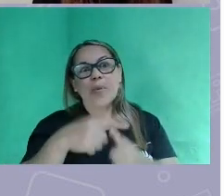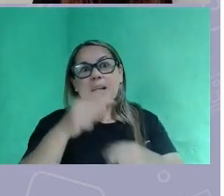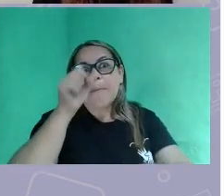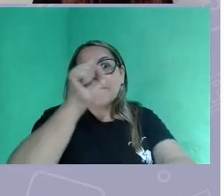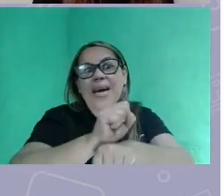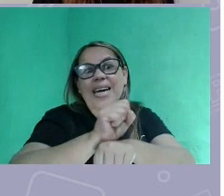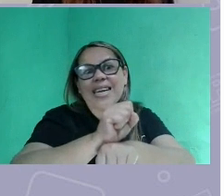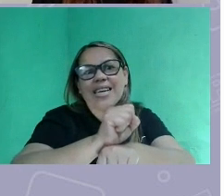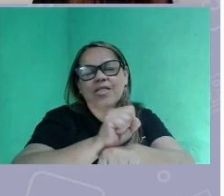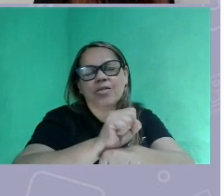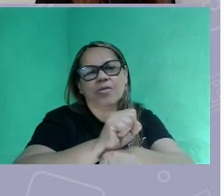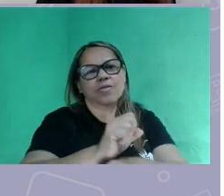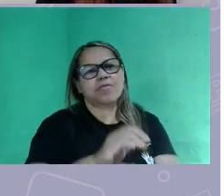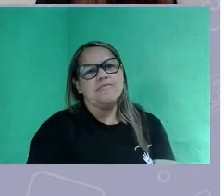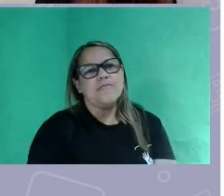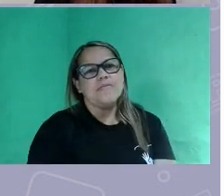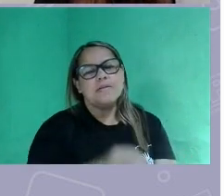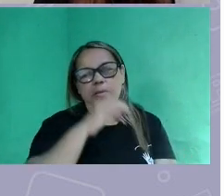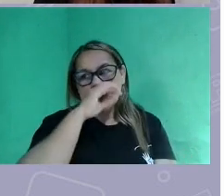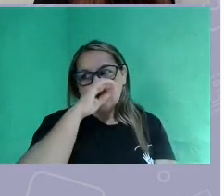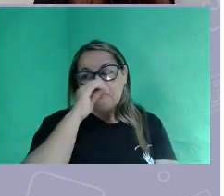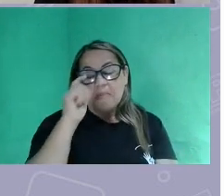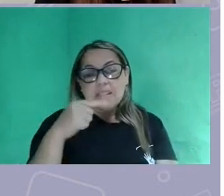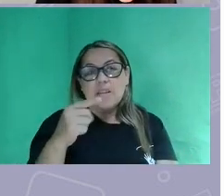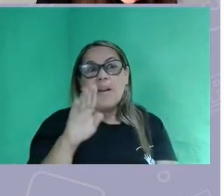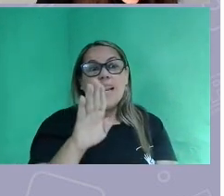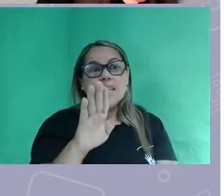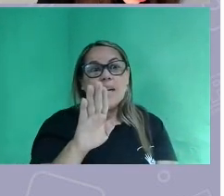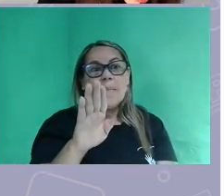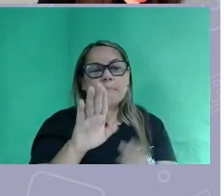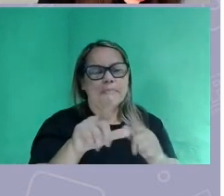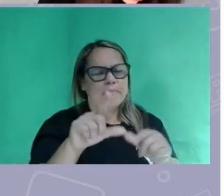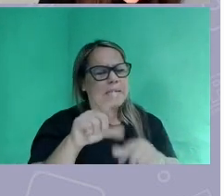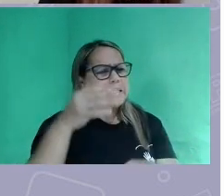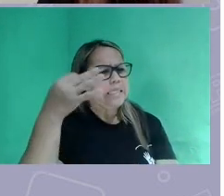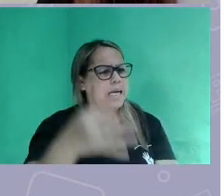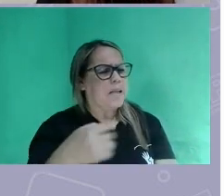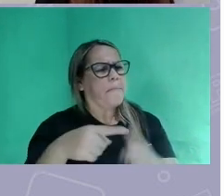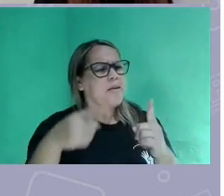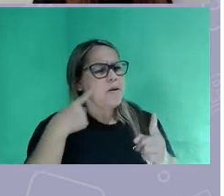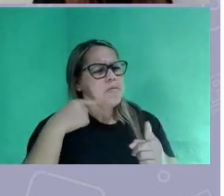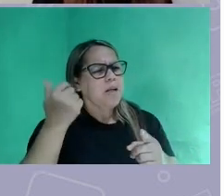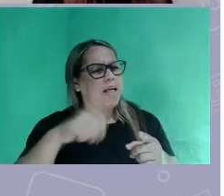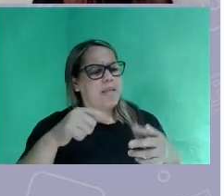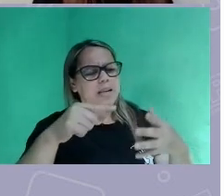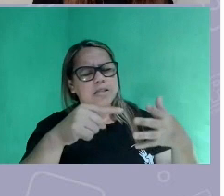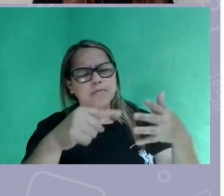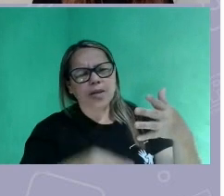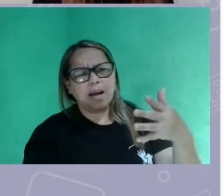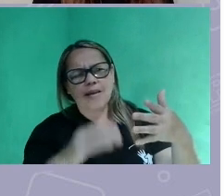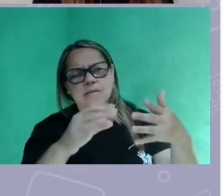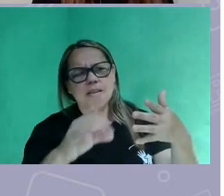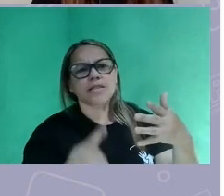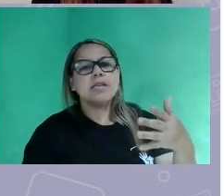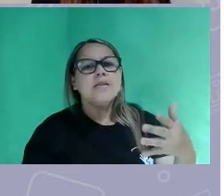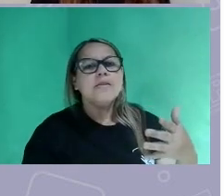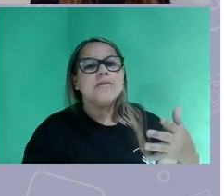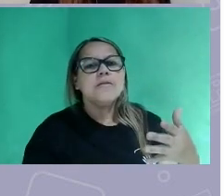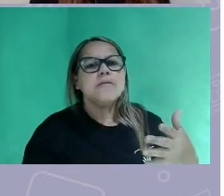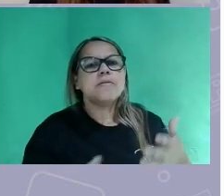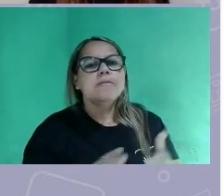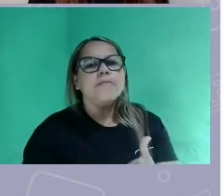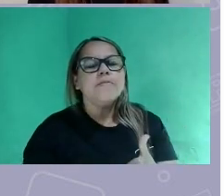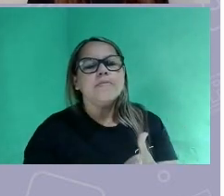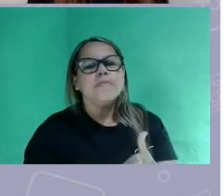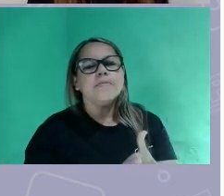ok então letra B é a alternativa correta mas vamos terminar analisando as demais opções ser